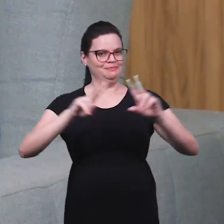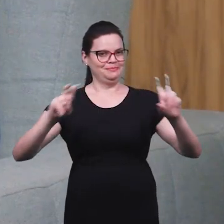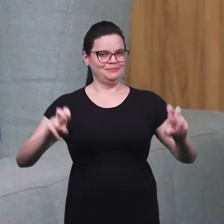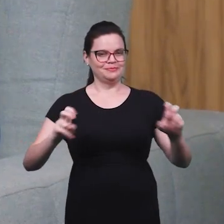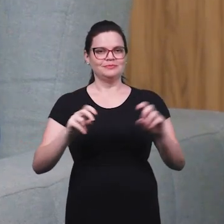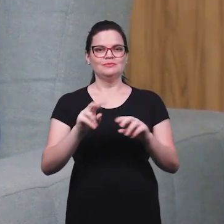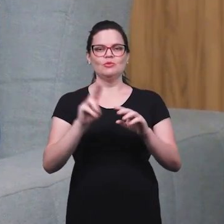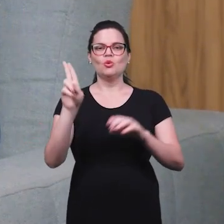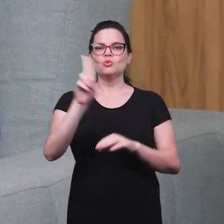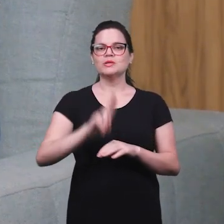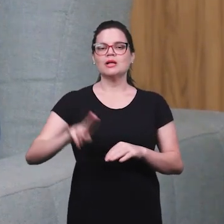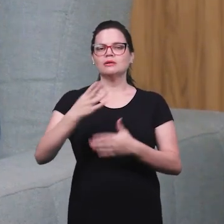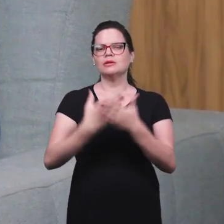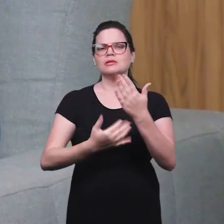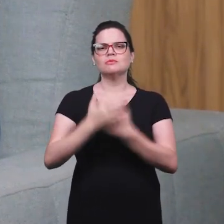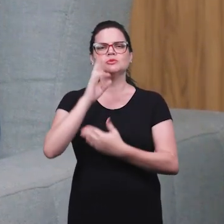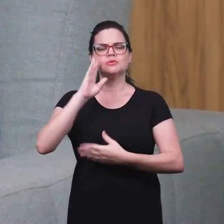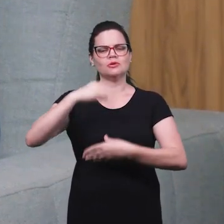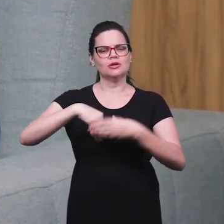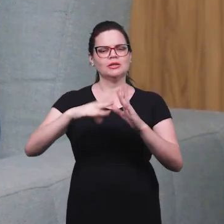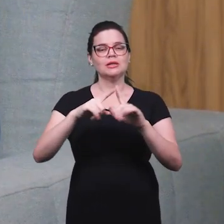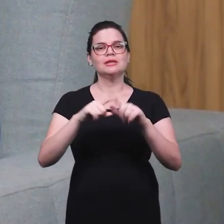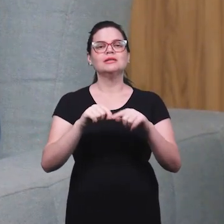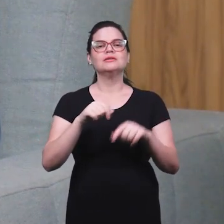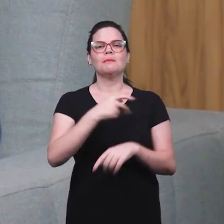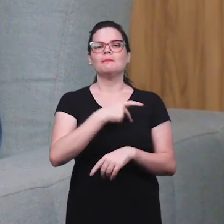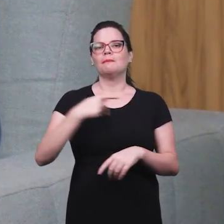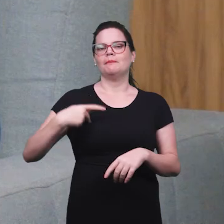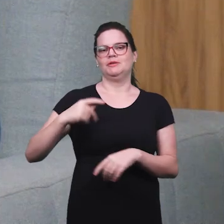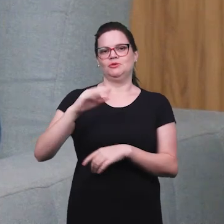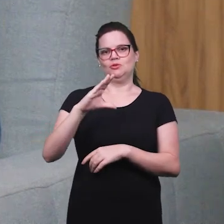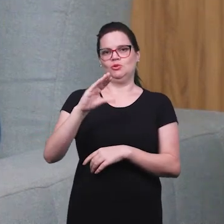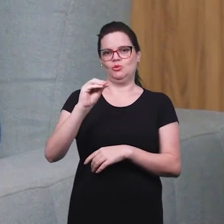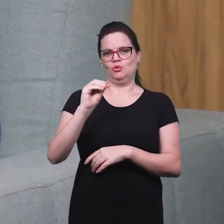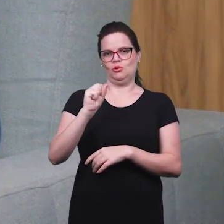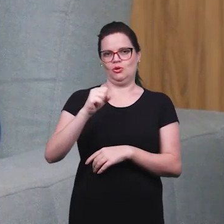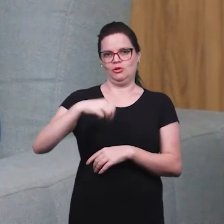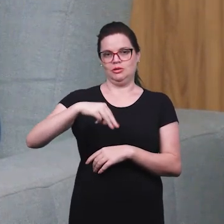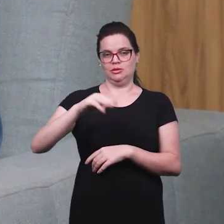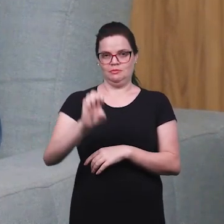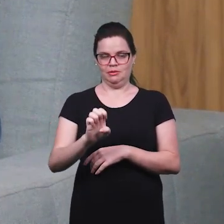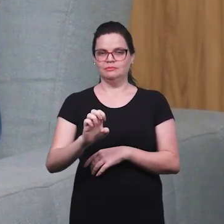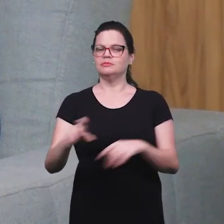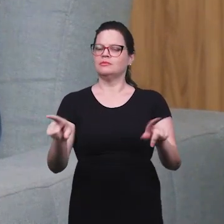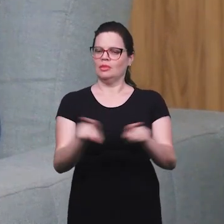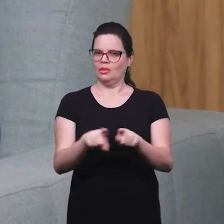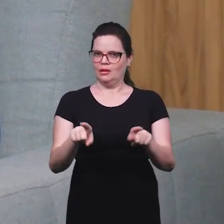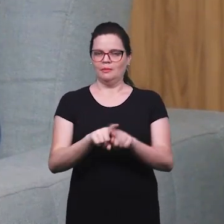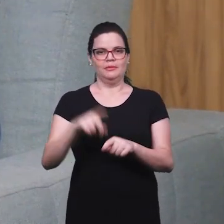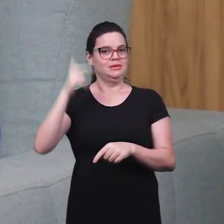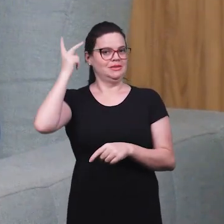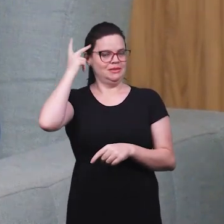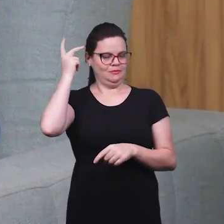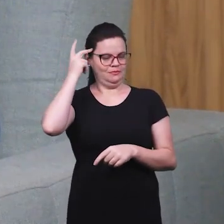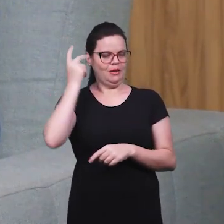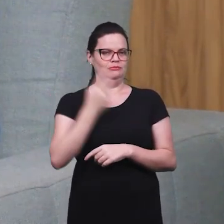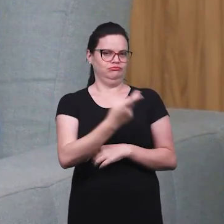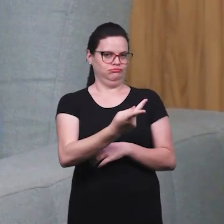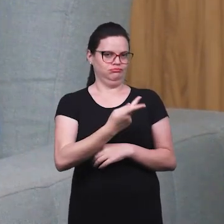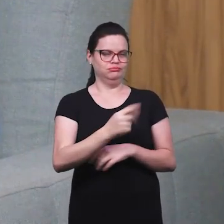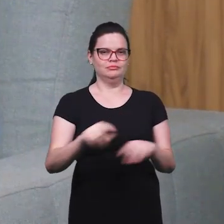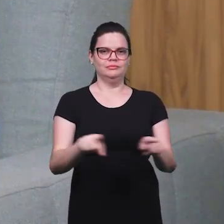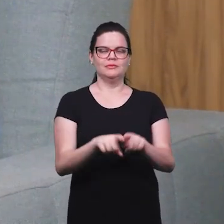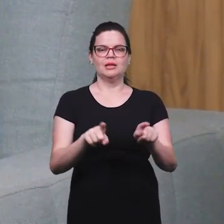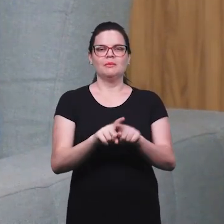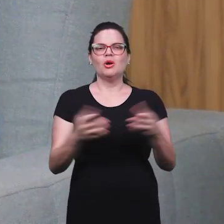tema, instrumentalidade, e é o pastor Cosme. O pastor Cosme também é de São Paulo e